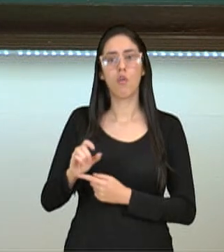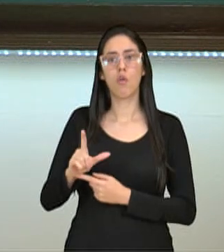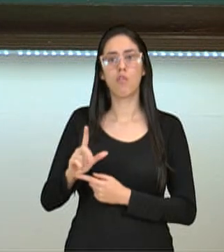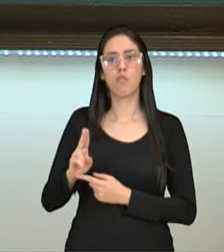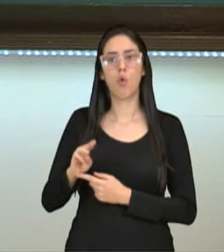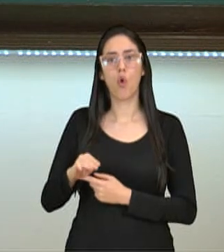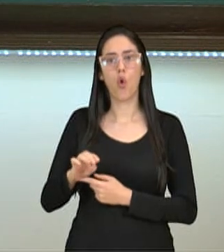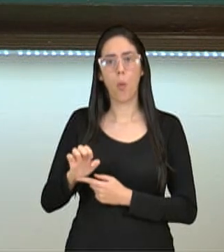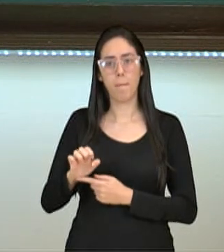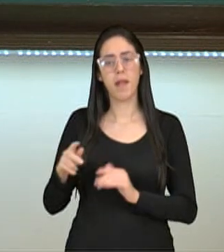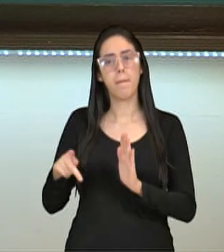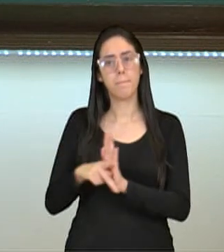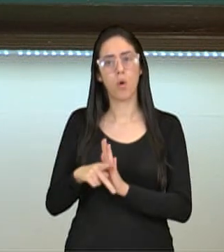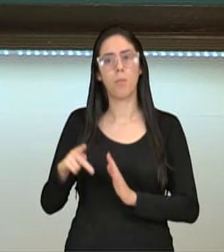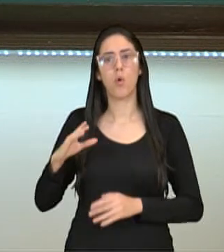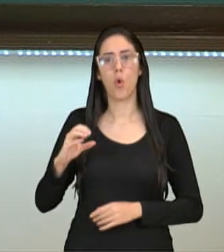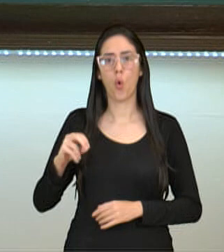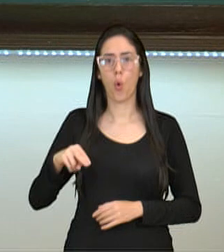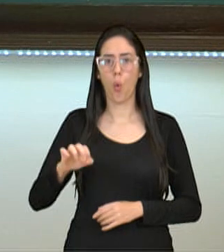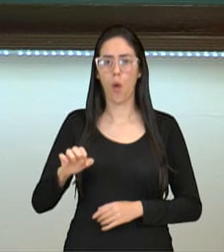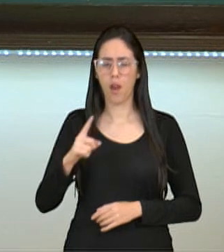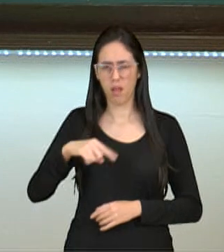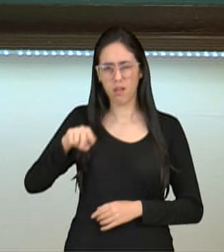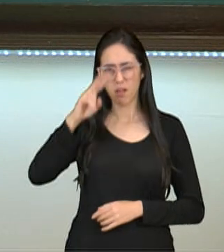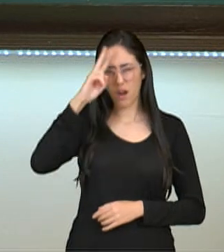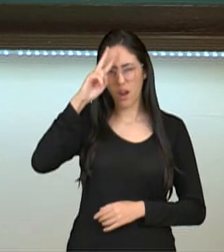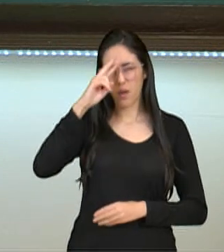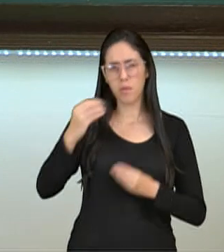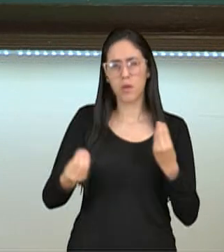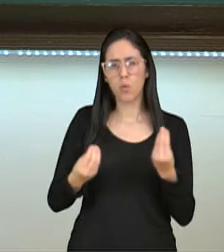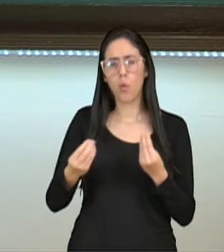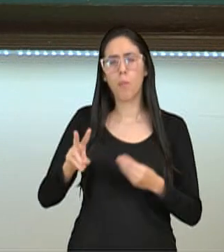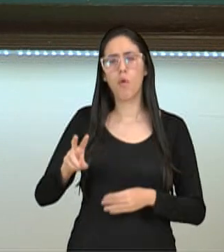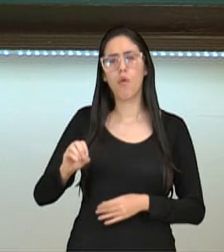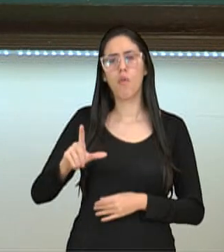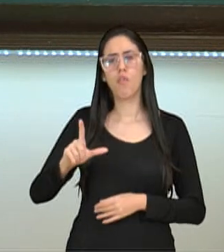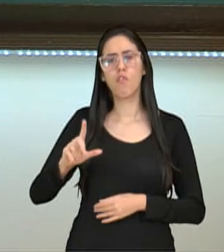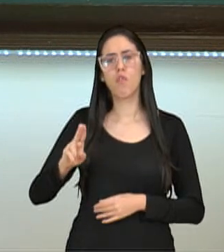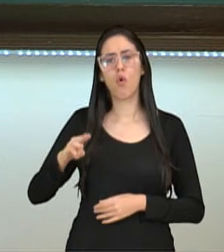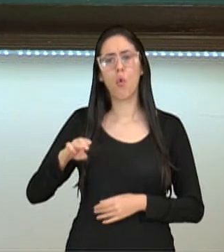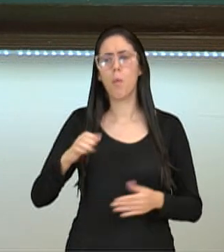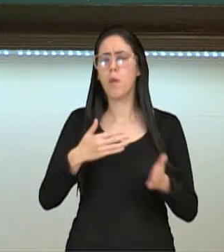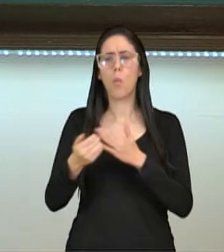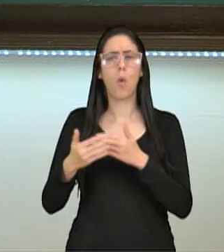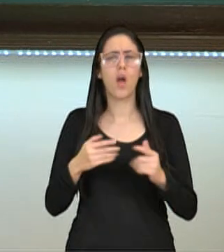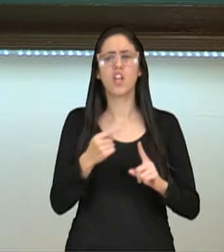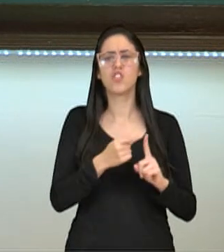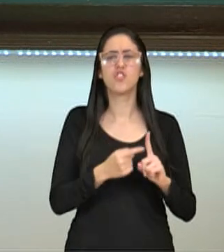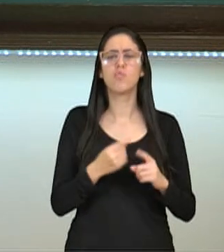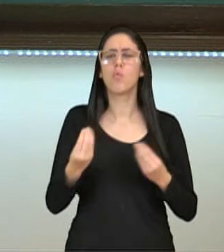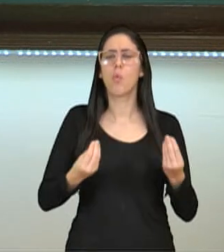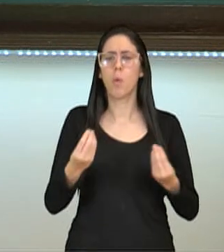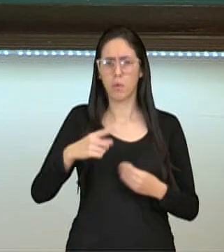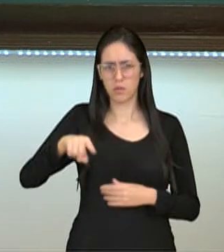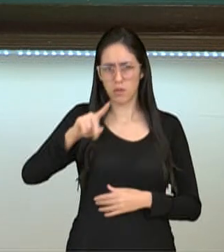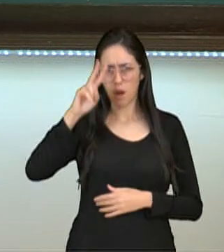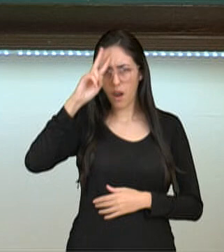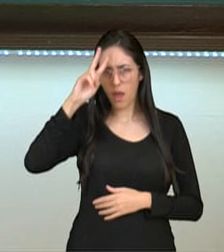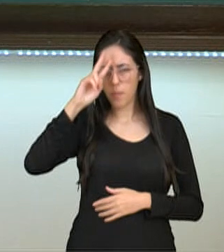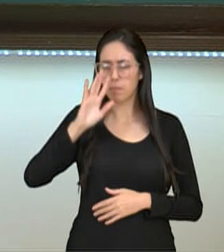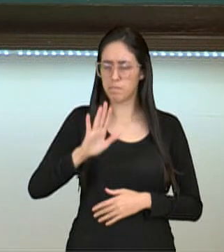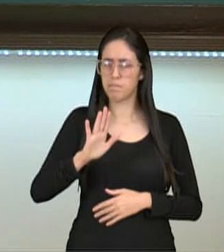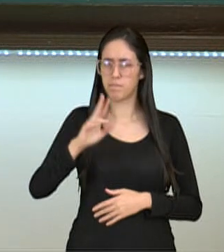volume de um cone. Lembram como é que a gente calcula o volume de qualquer sólido? Lembram ou não? Então